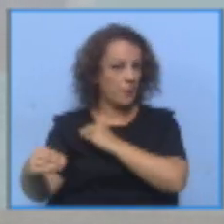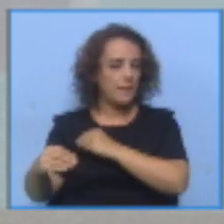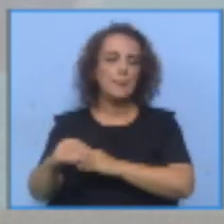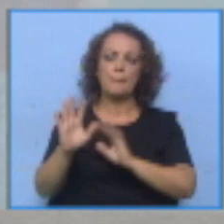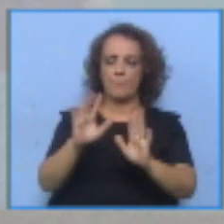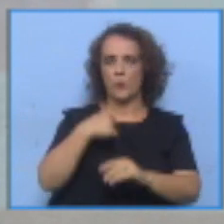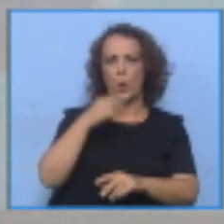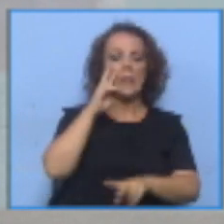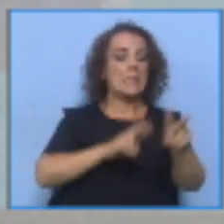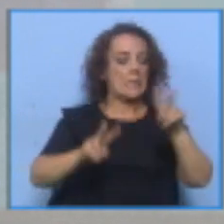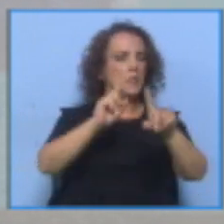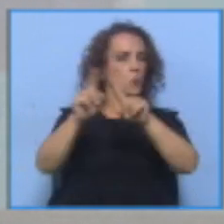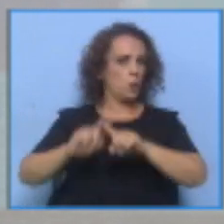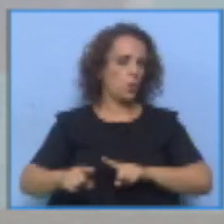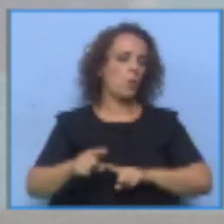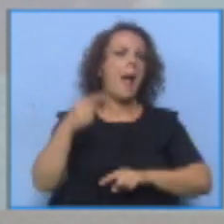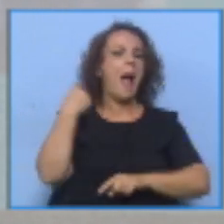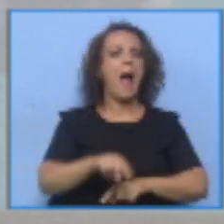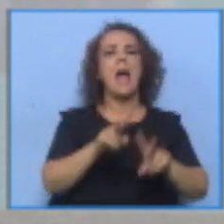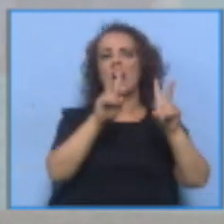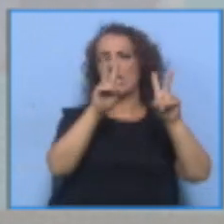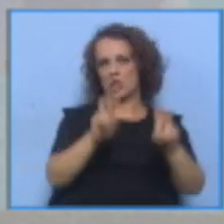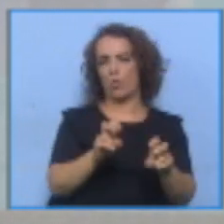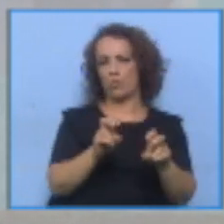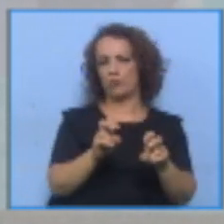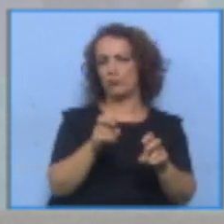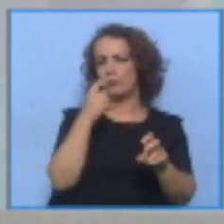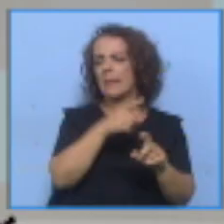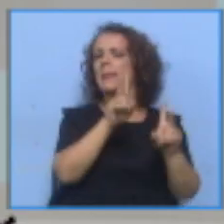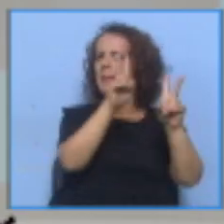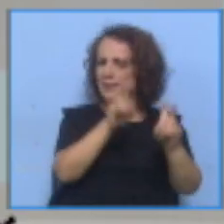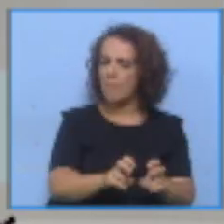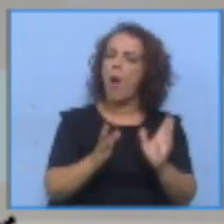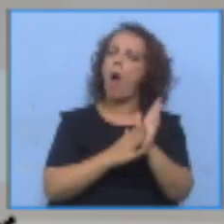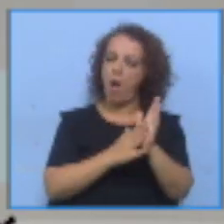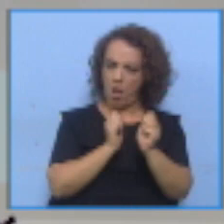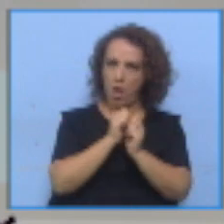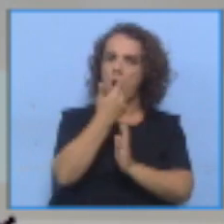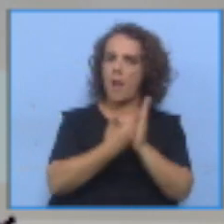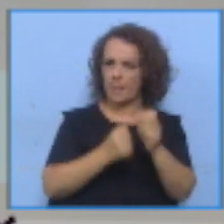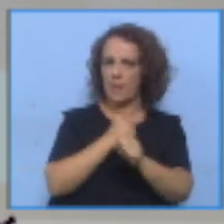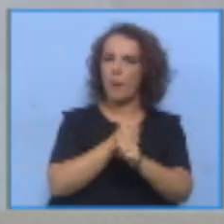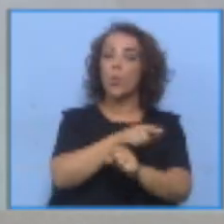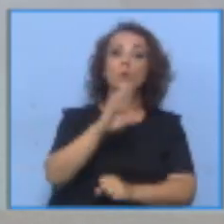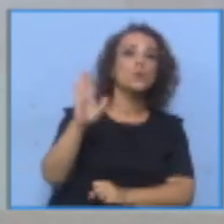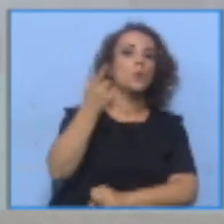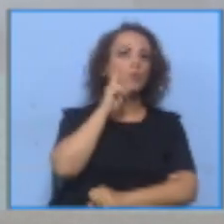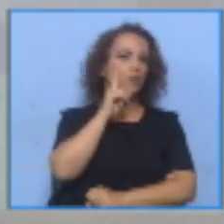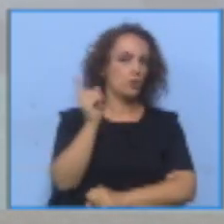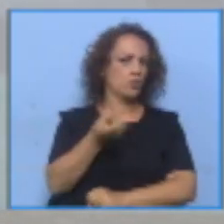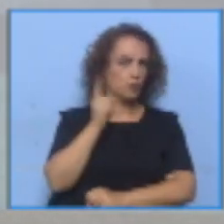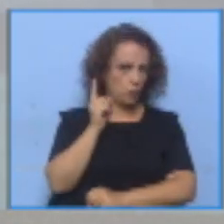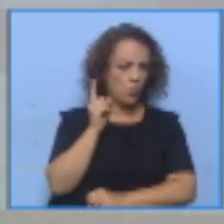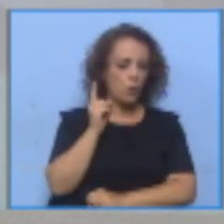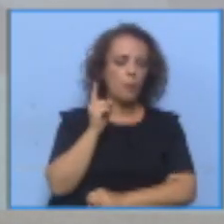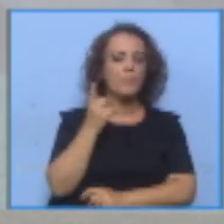organismos, é uma questão. Eu penso que não é a principal. E que está presente no instrumento de trabalho? Está presente no instrumento de trabalho, mas não é a mais importante. Ali, talvez, o